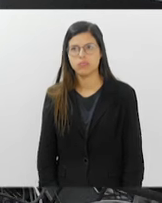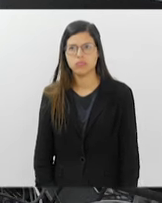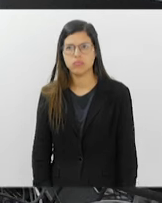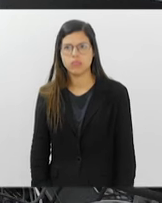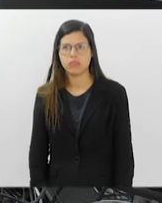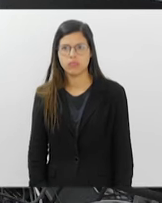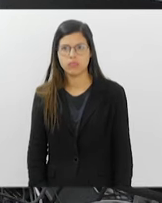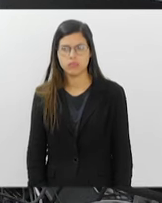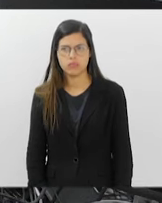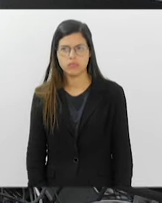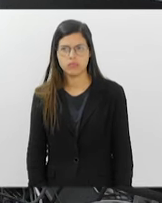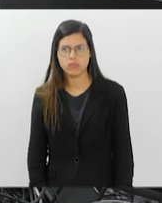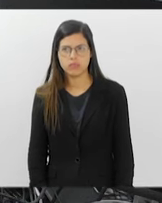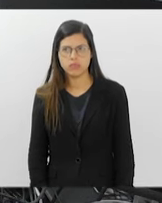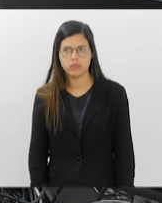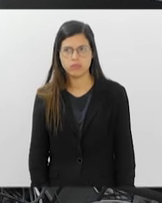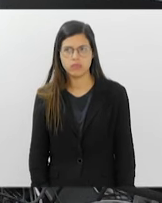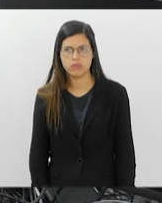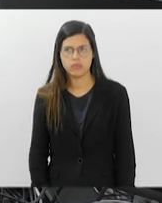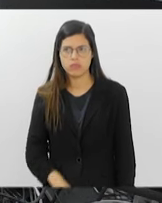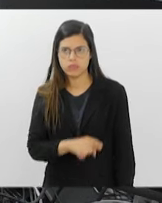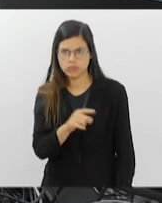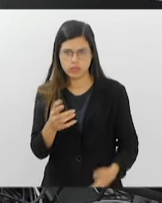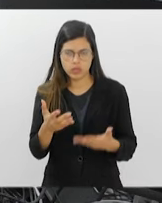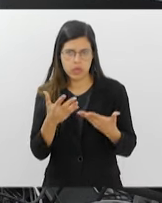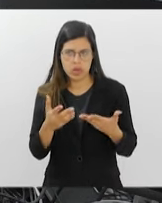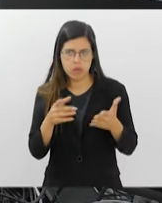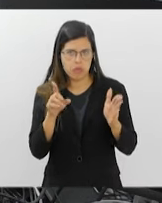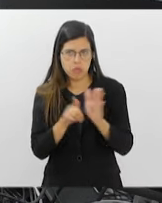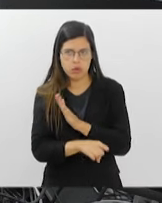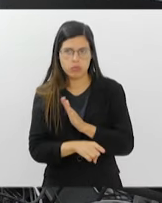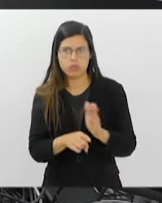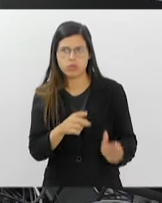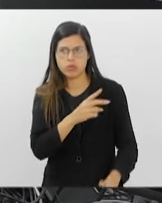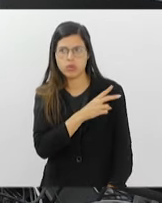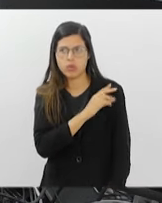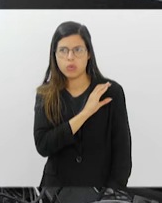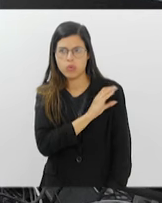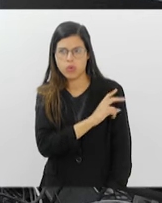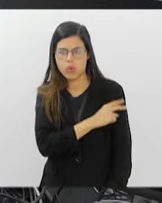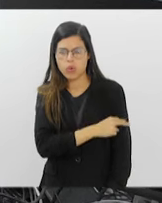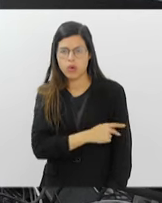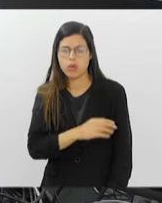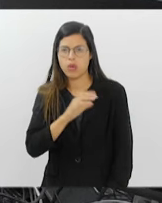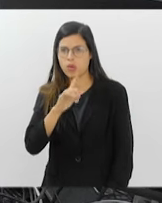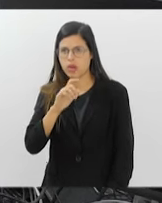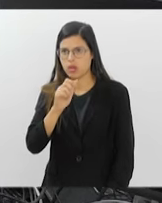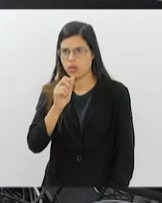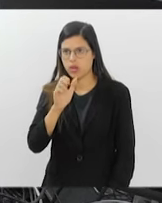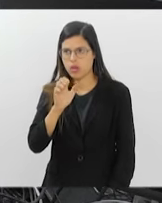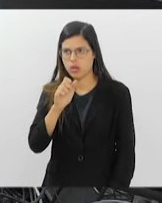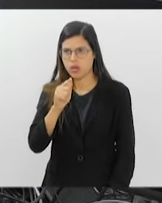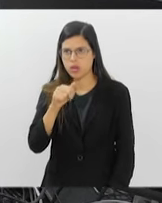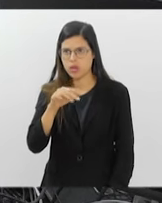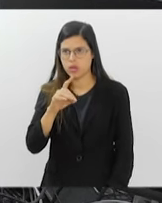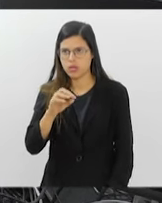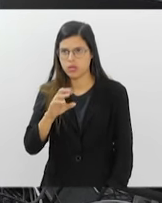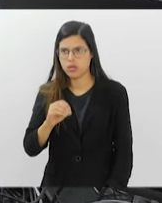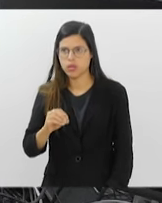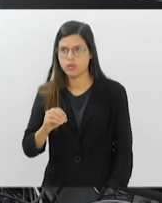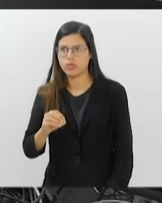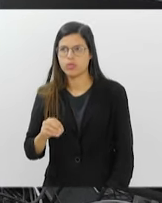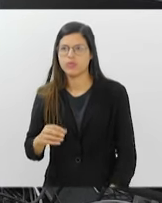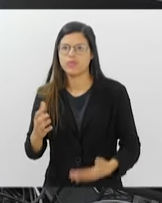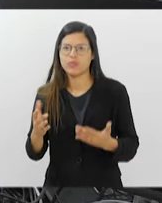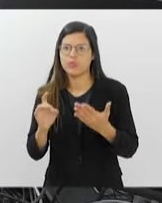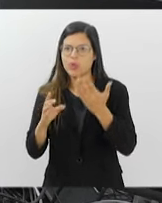senhor os senhores querem fazer mais alguma pergunta ao coronel Leandro não quero só agradecer a presença do coronel Leandro sempre uma honra essa casa aqui